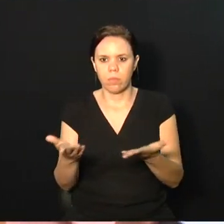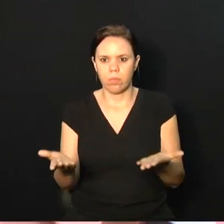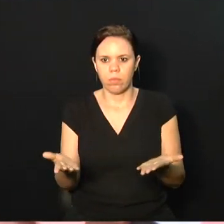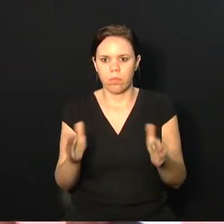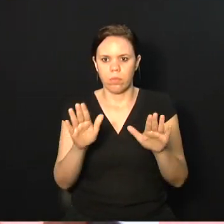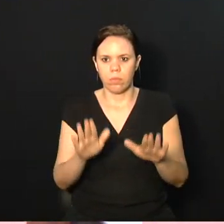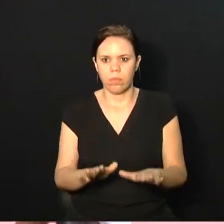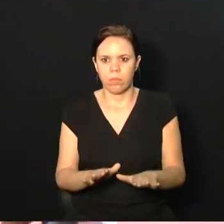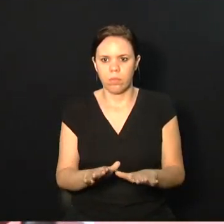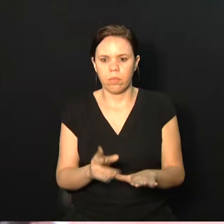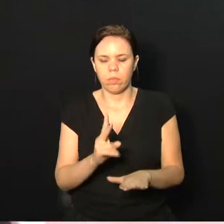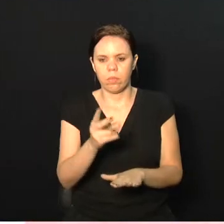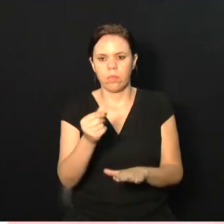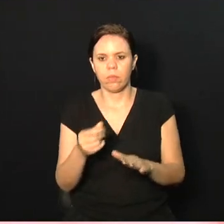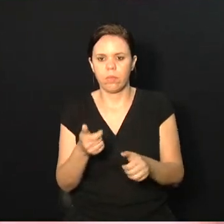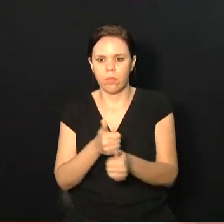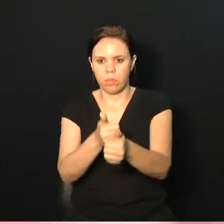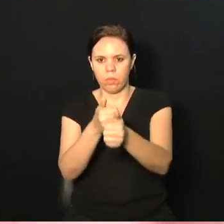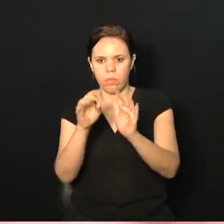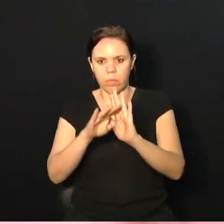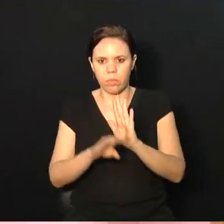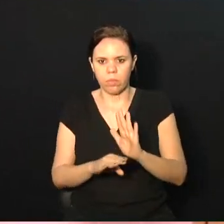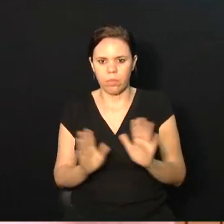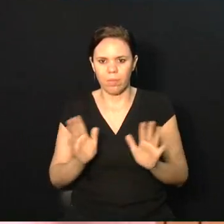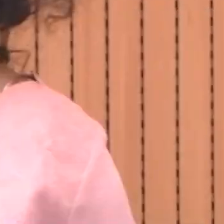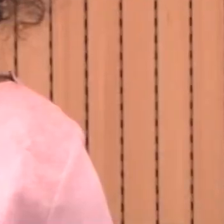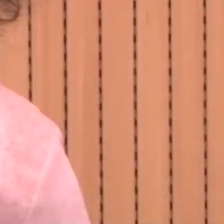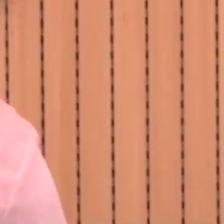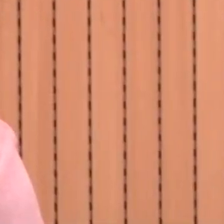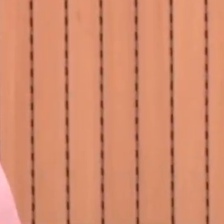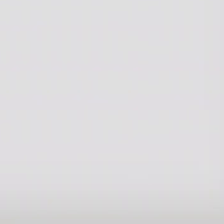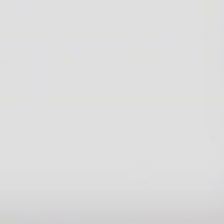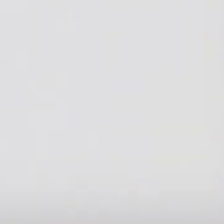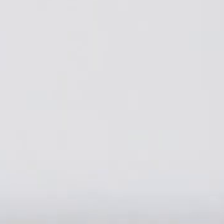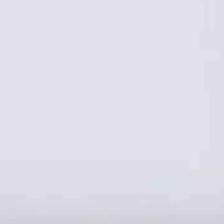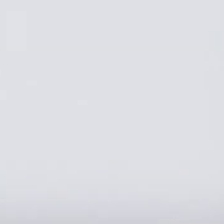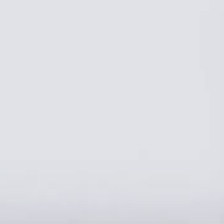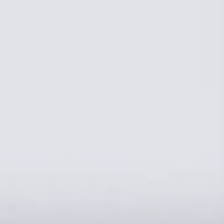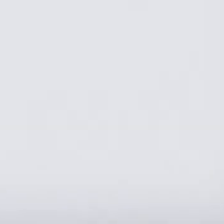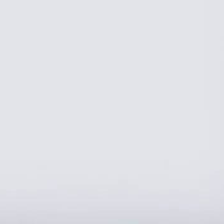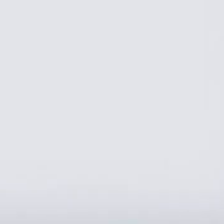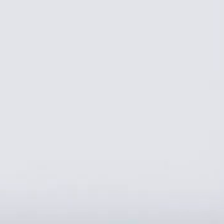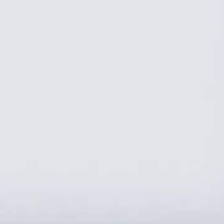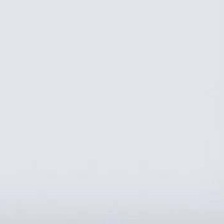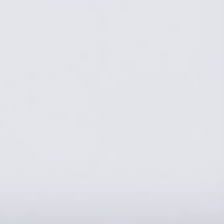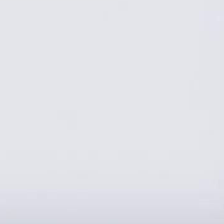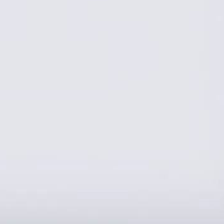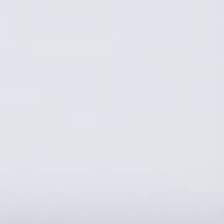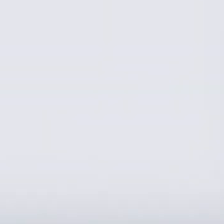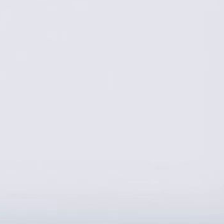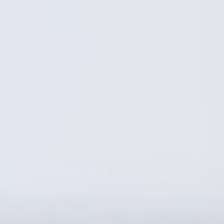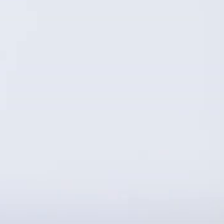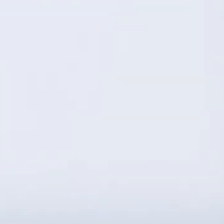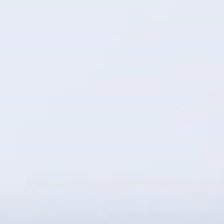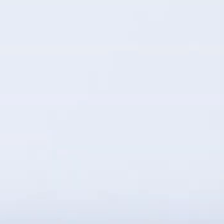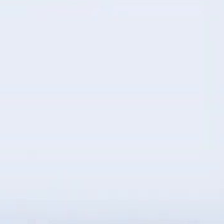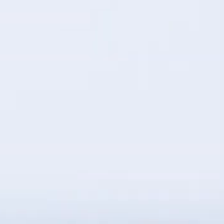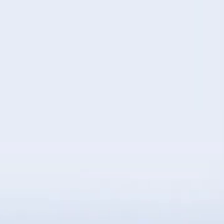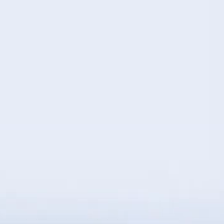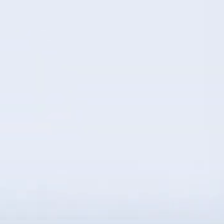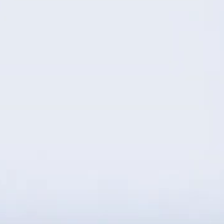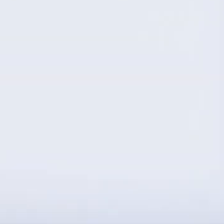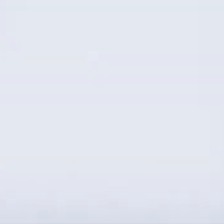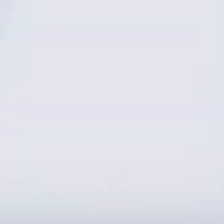sai daí, continue acompanhando a nossa programação. Boa tarde.